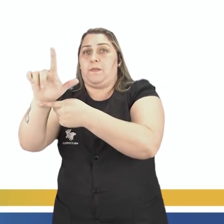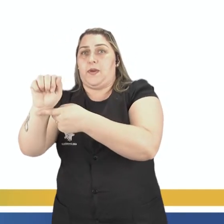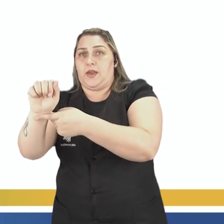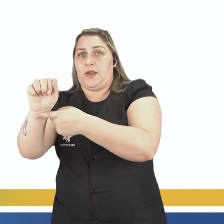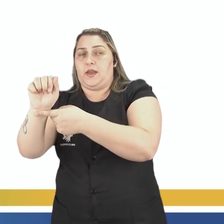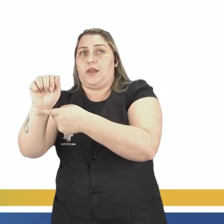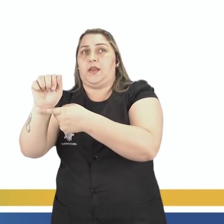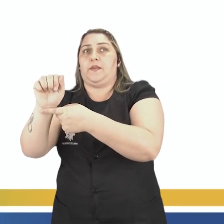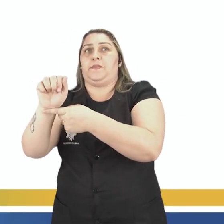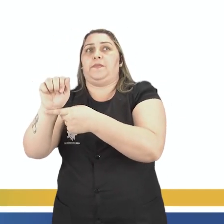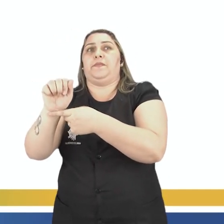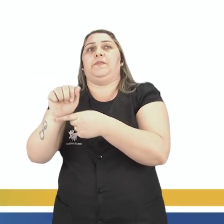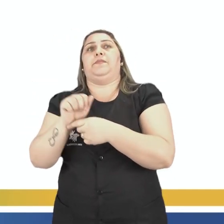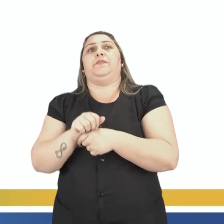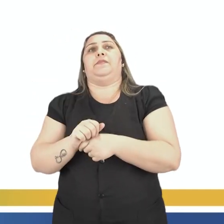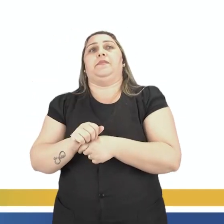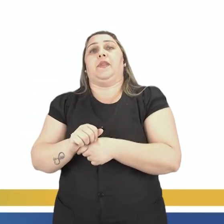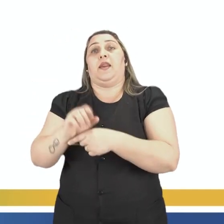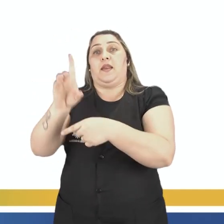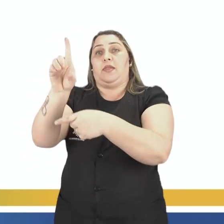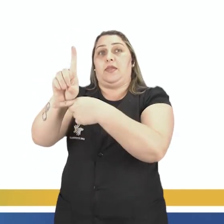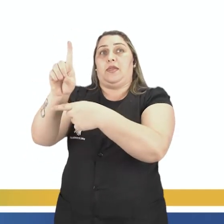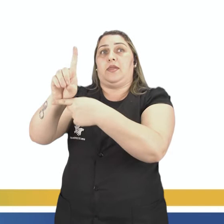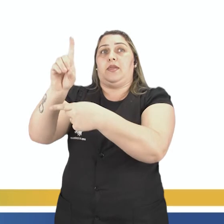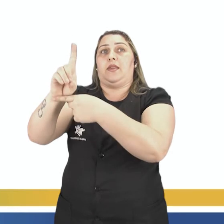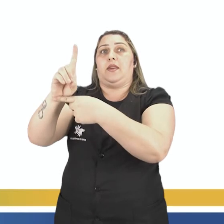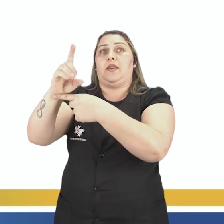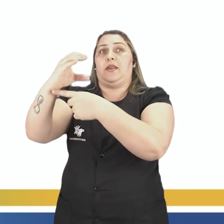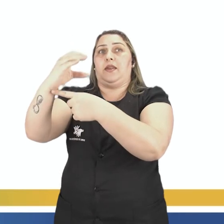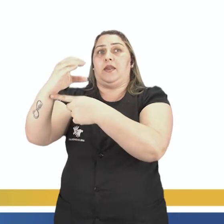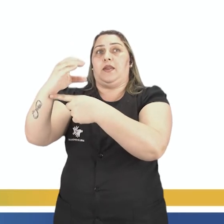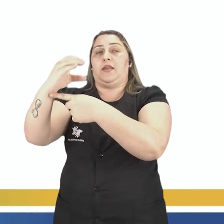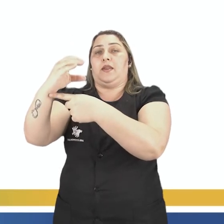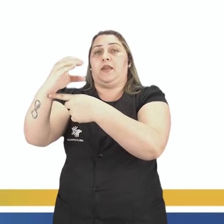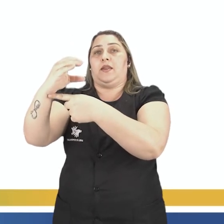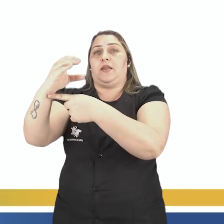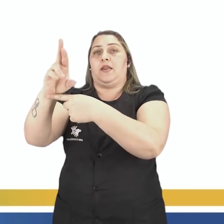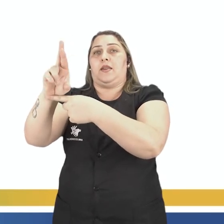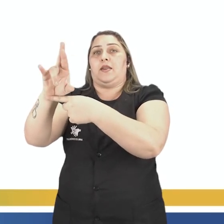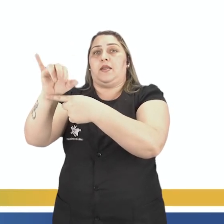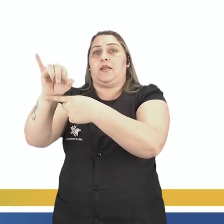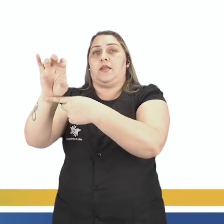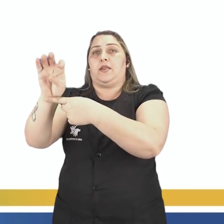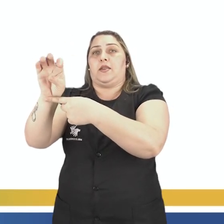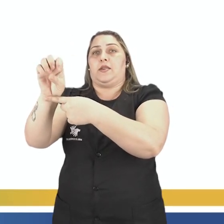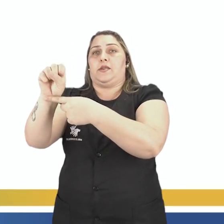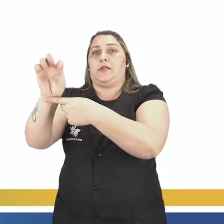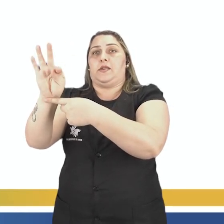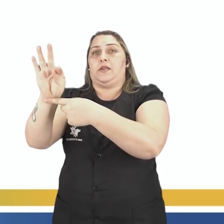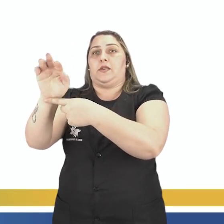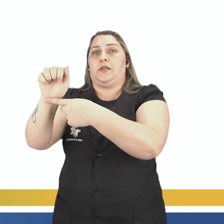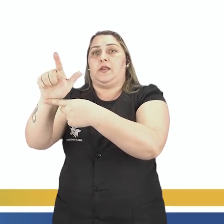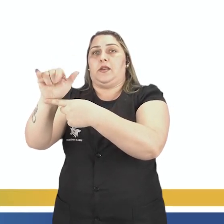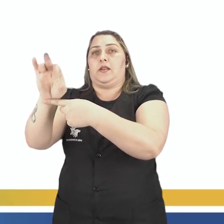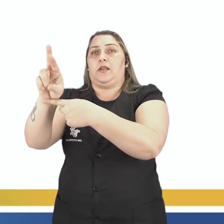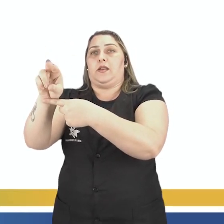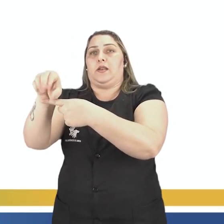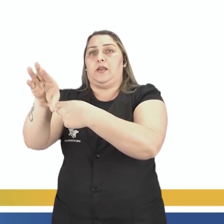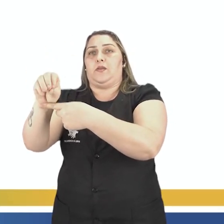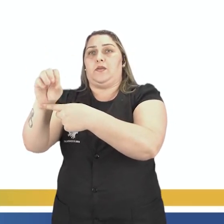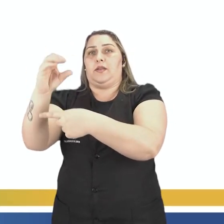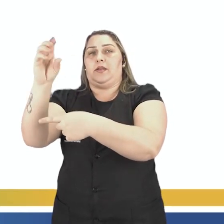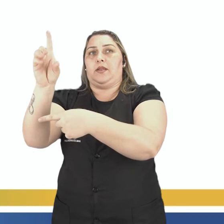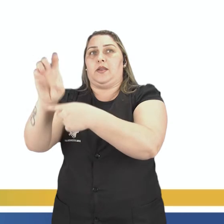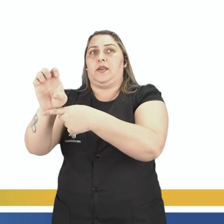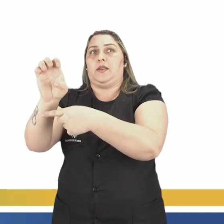na alternativa C, nós temos a pupila. Na alternativa D nós temos o cristalino